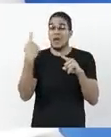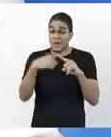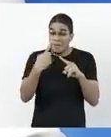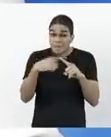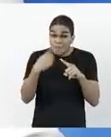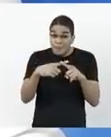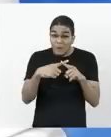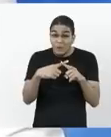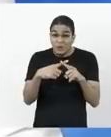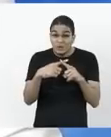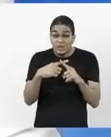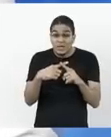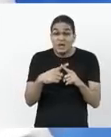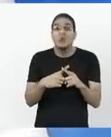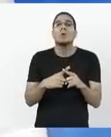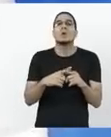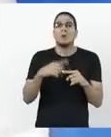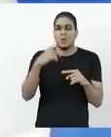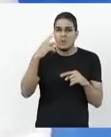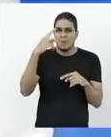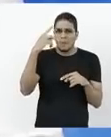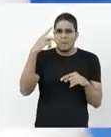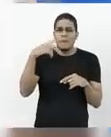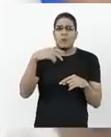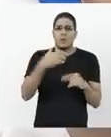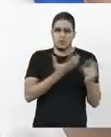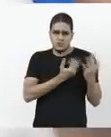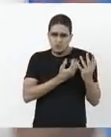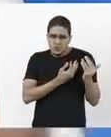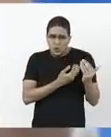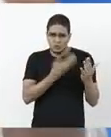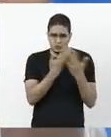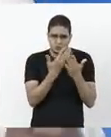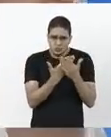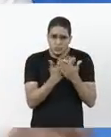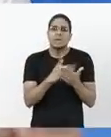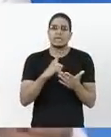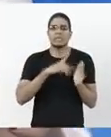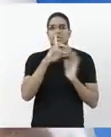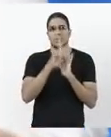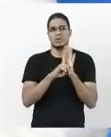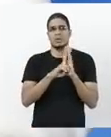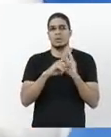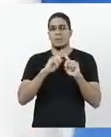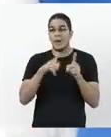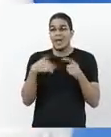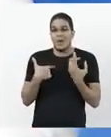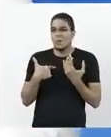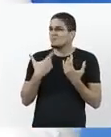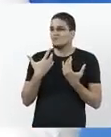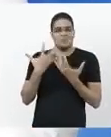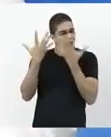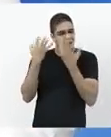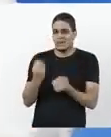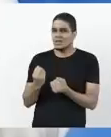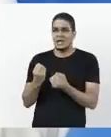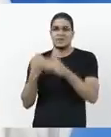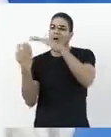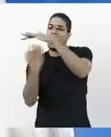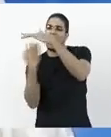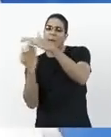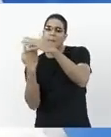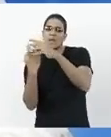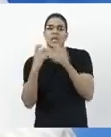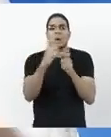é possível que as empresas é que governem o transporte de Belém. E também eu quero fazer